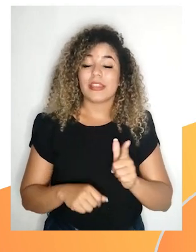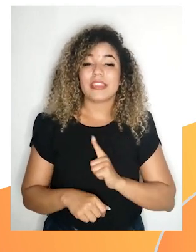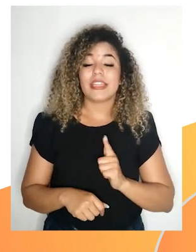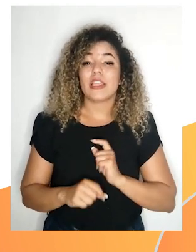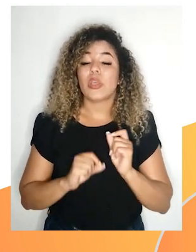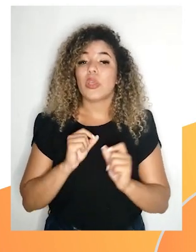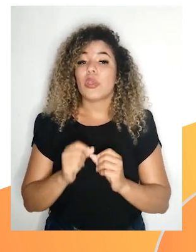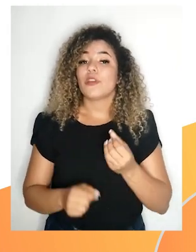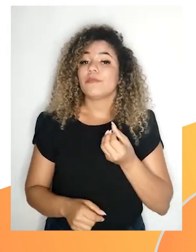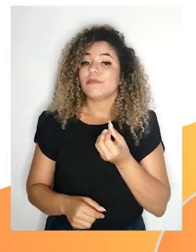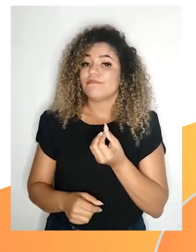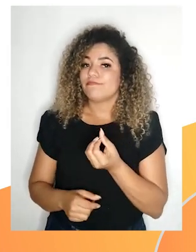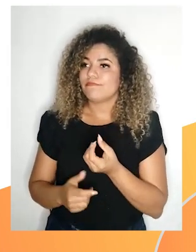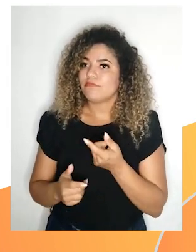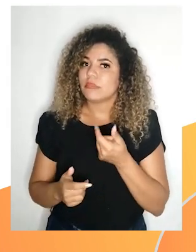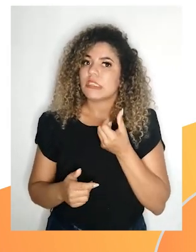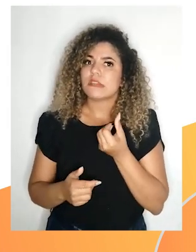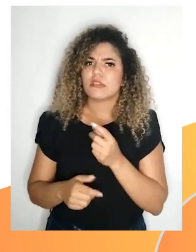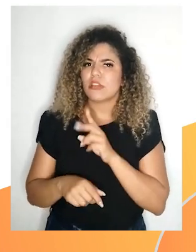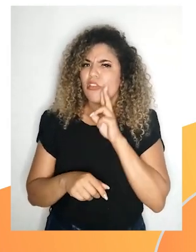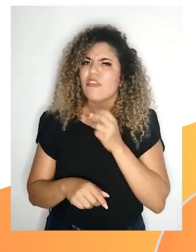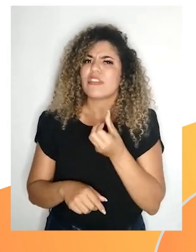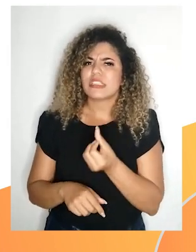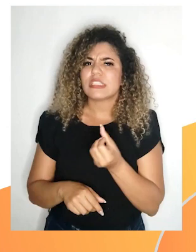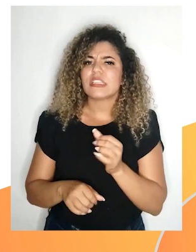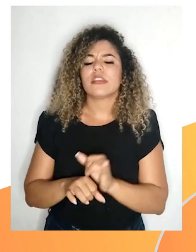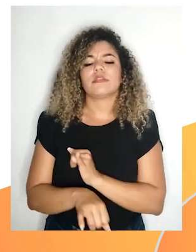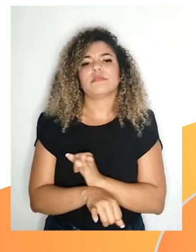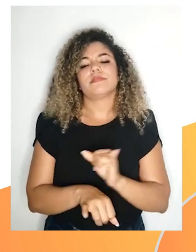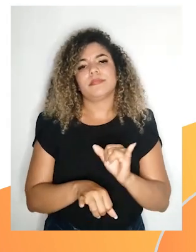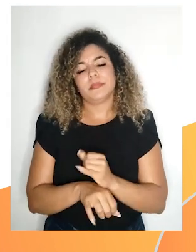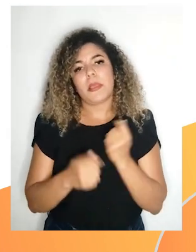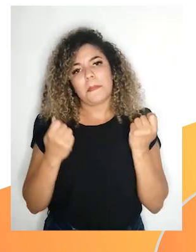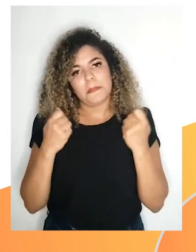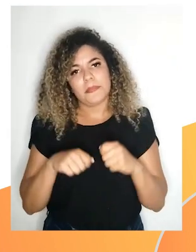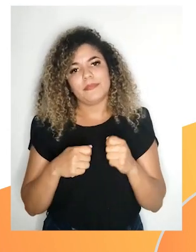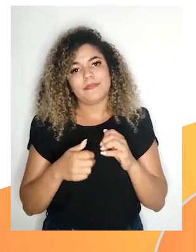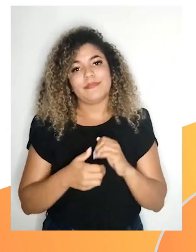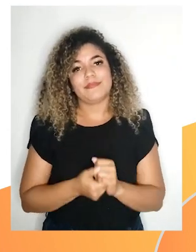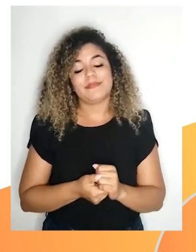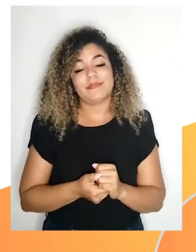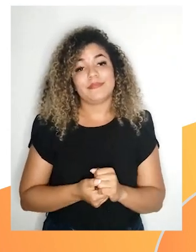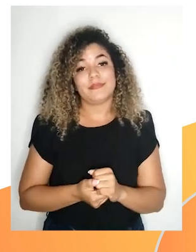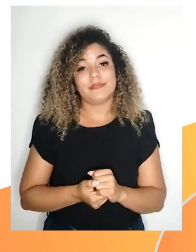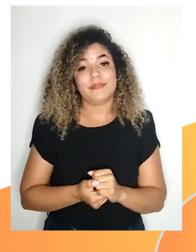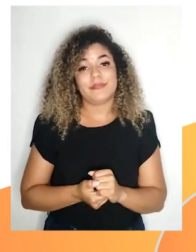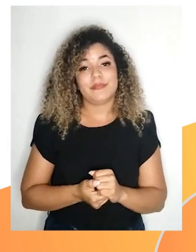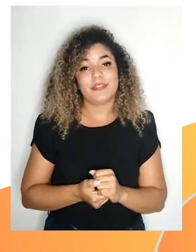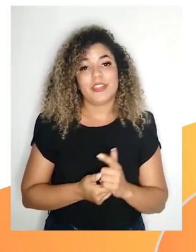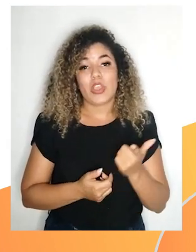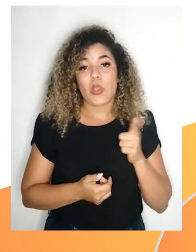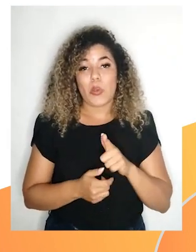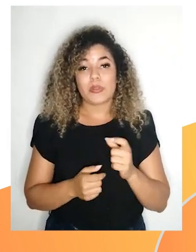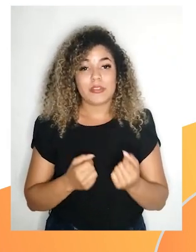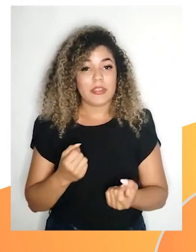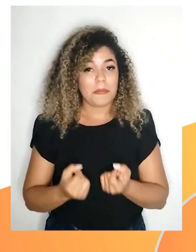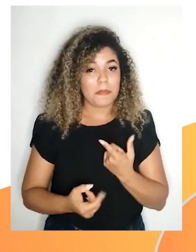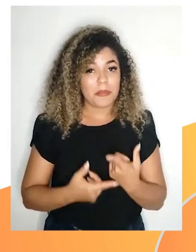a gente teve aí, aqui, que são essas 6, né, essas 6 possibilidades aqui da letra